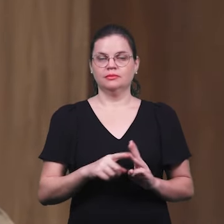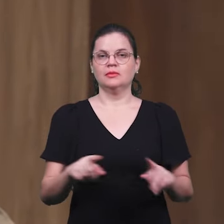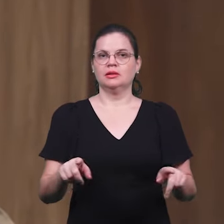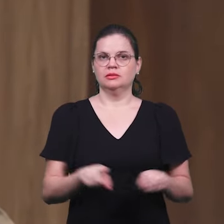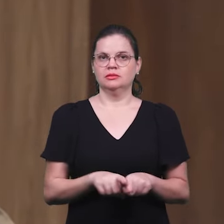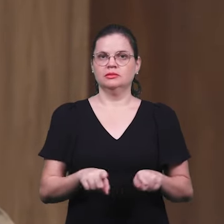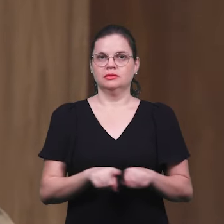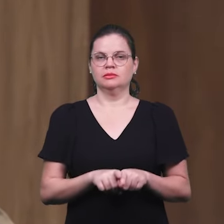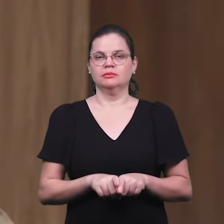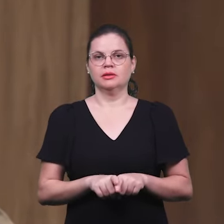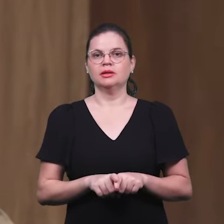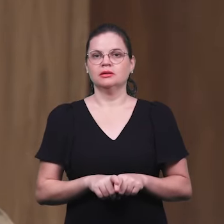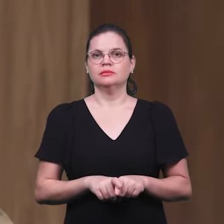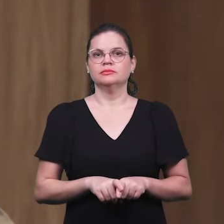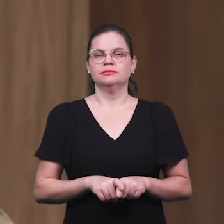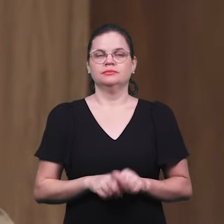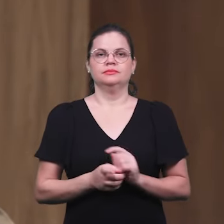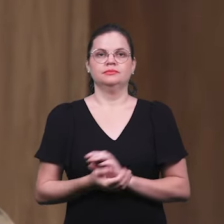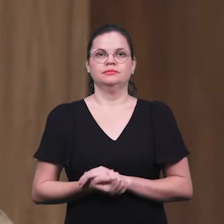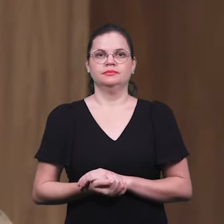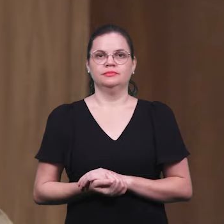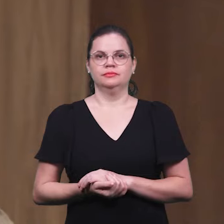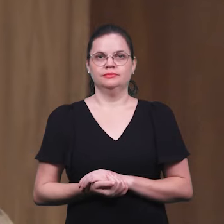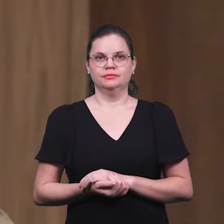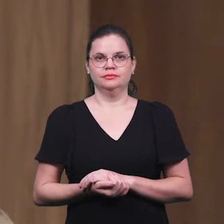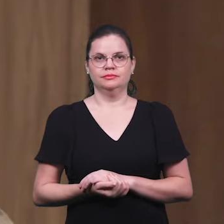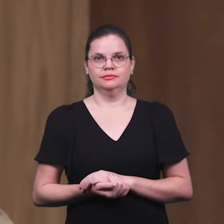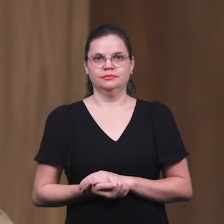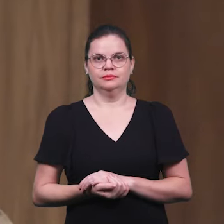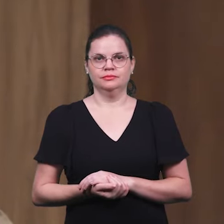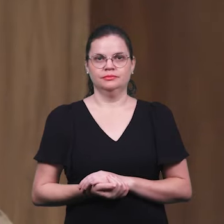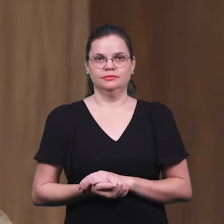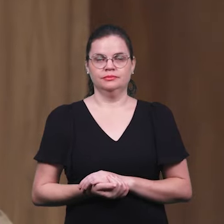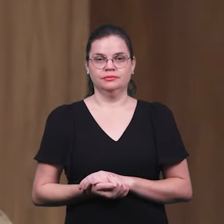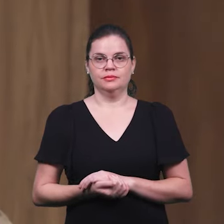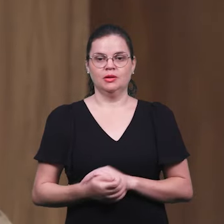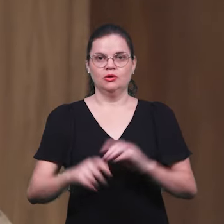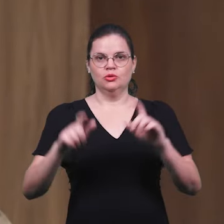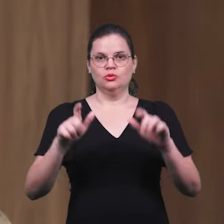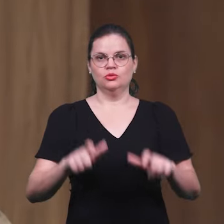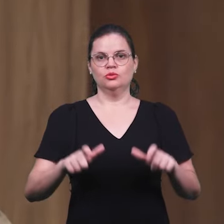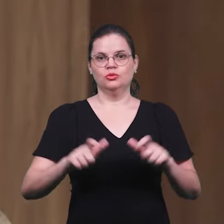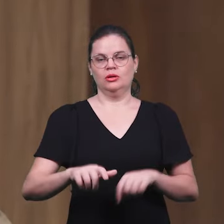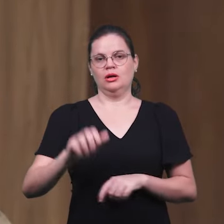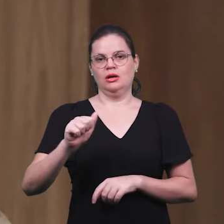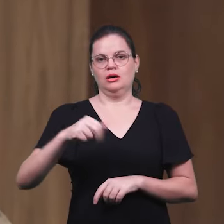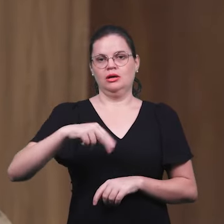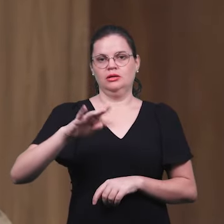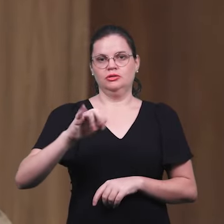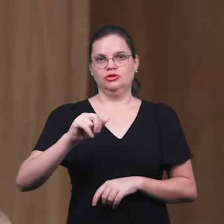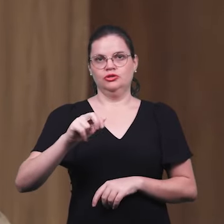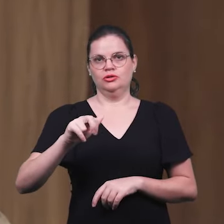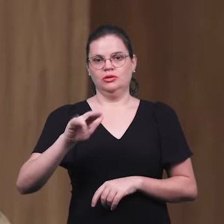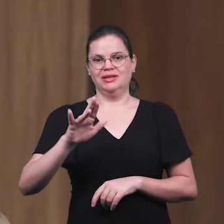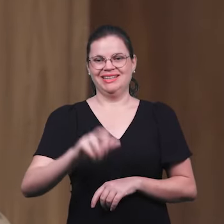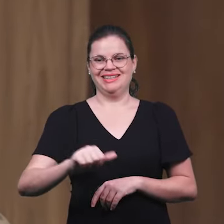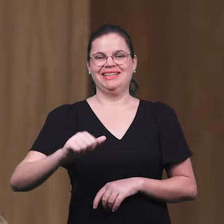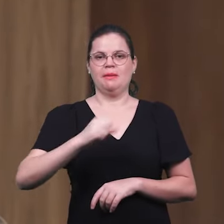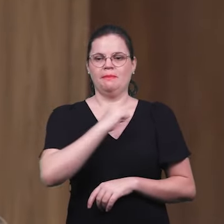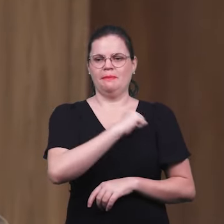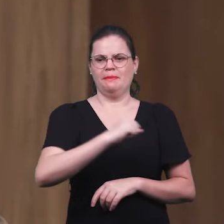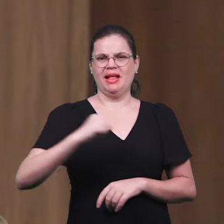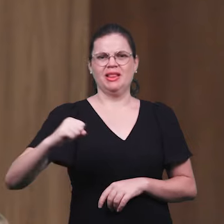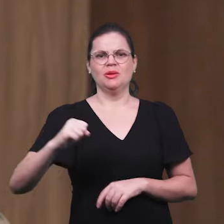também lançou ali o bispo de Antioquia, Inácio lançou as feras, os